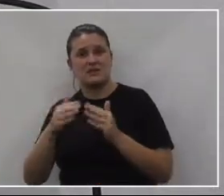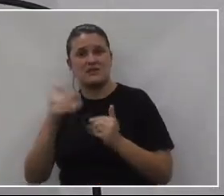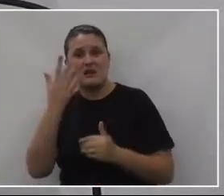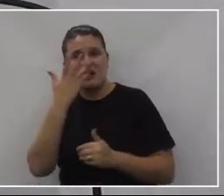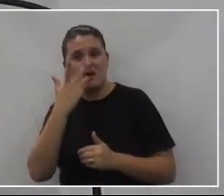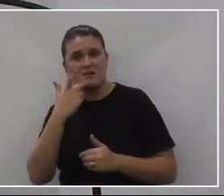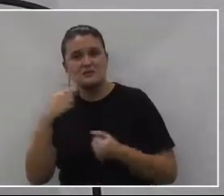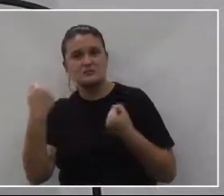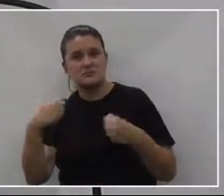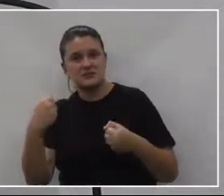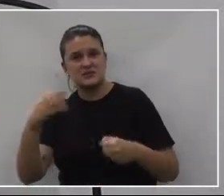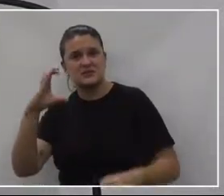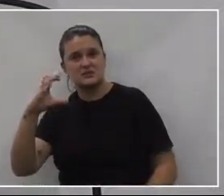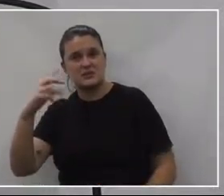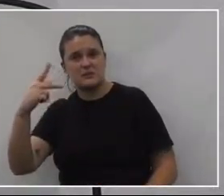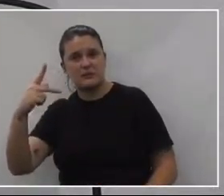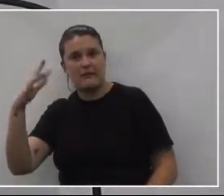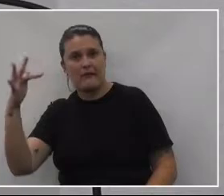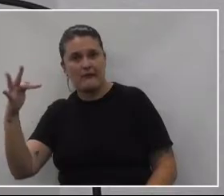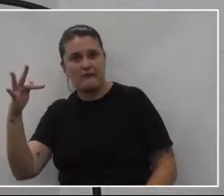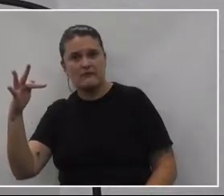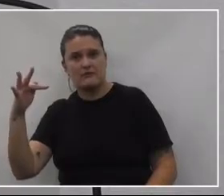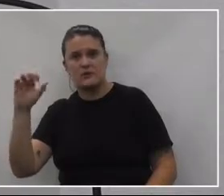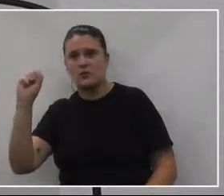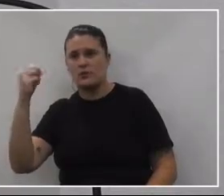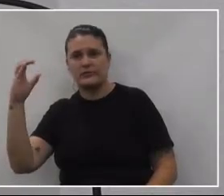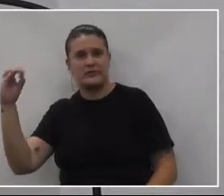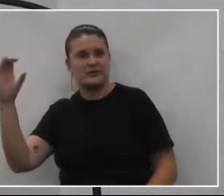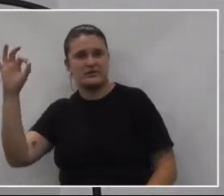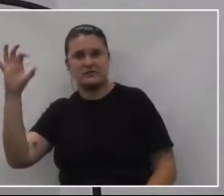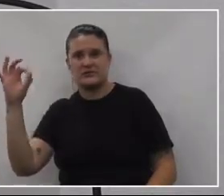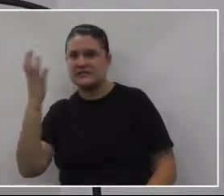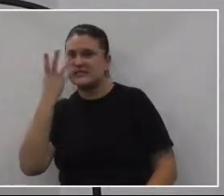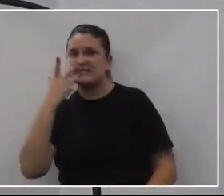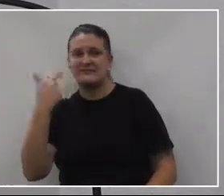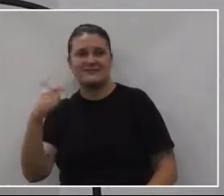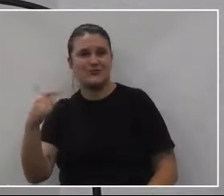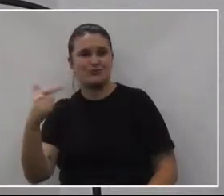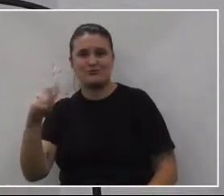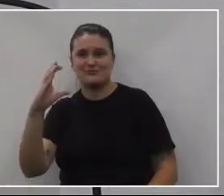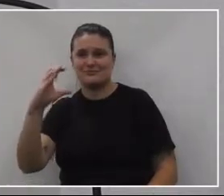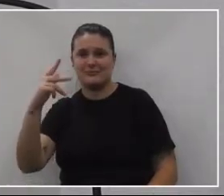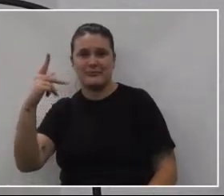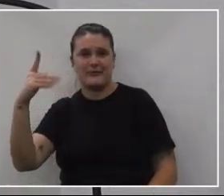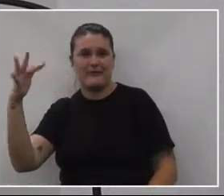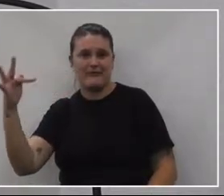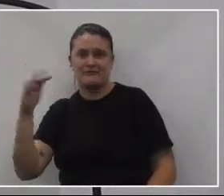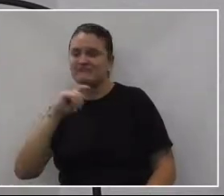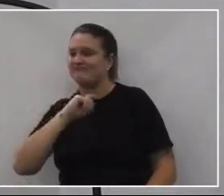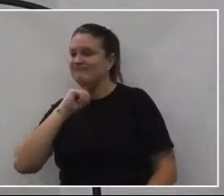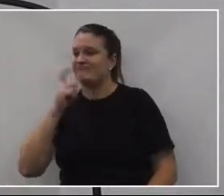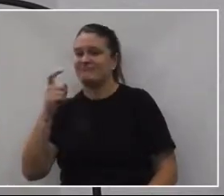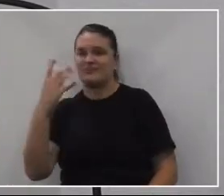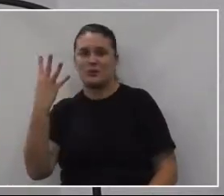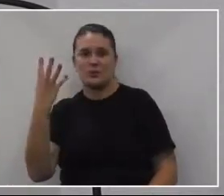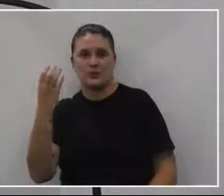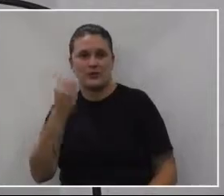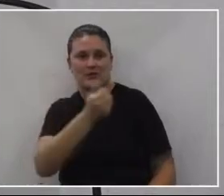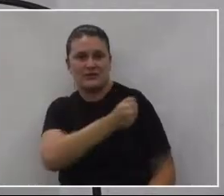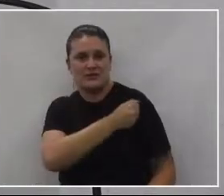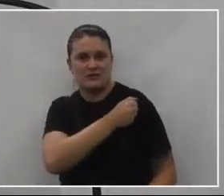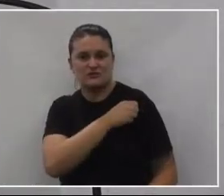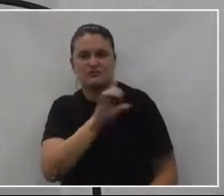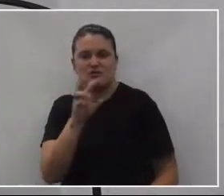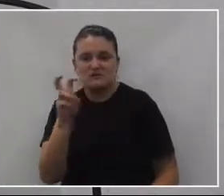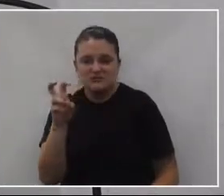tinham sido selecionadas, uma escola municipal, mais de 80% das crianças não tinham CPF. Daí não ia adiantar trazer ali, de 40 alunos de uma turma, trazer